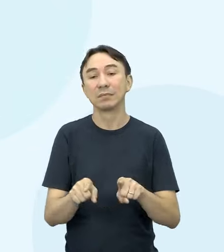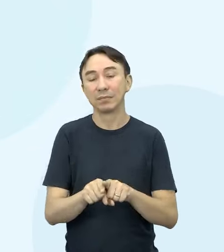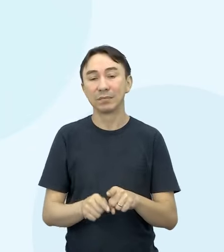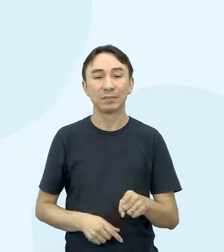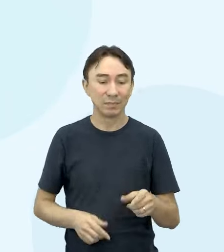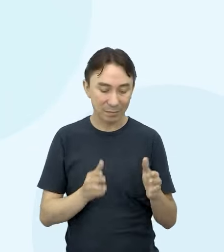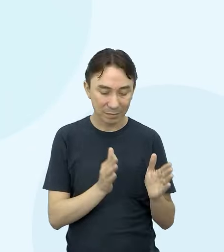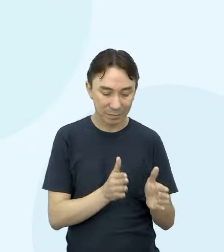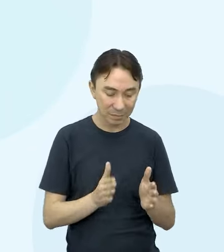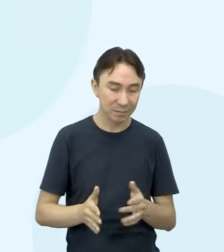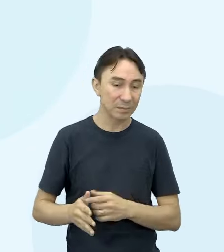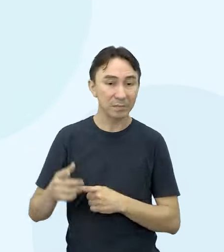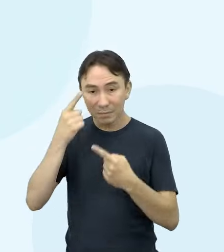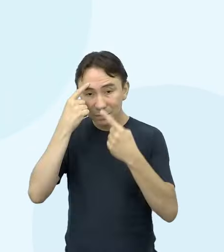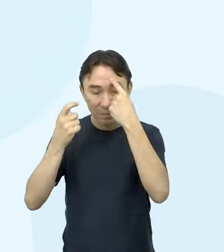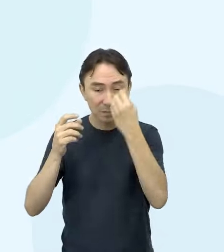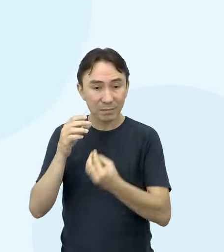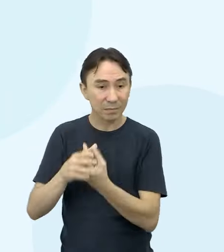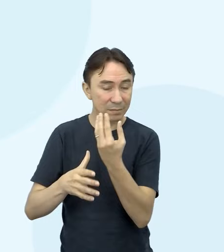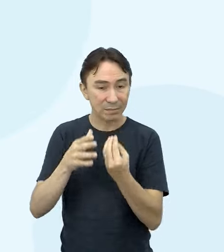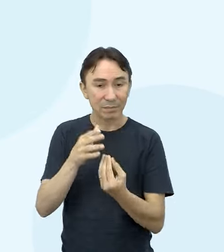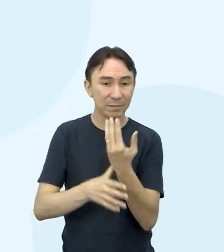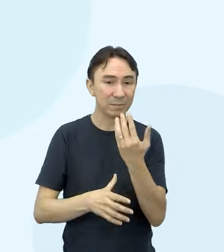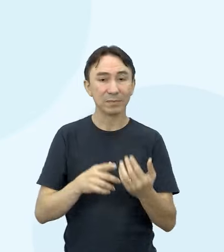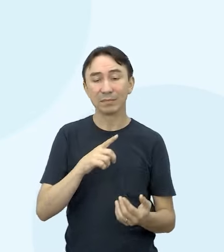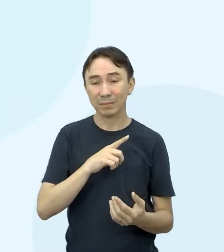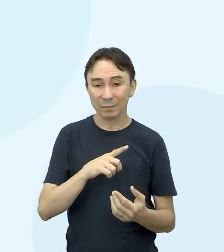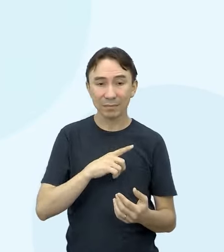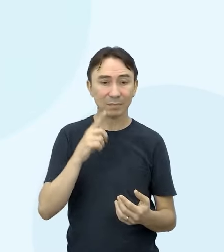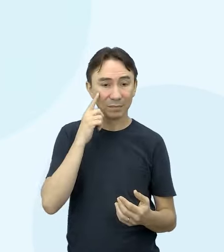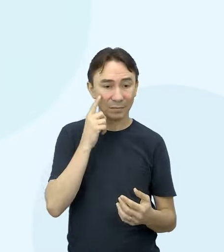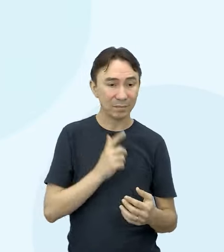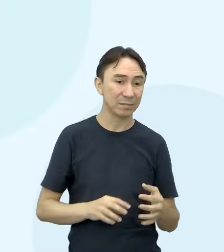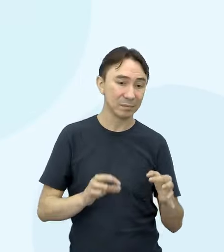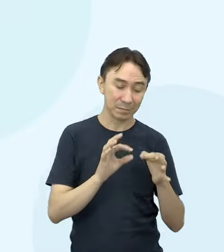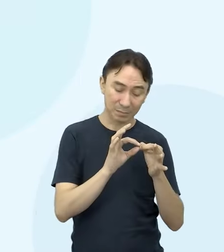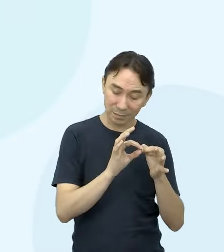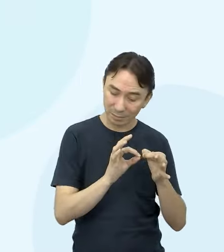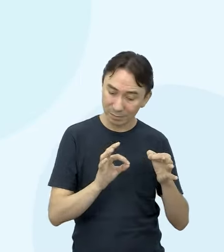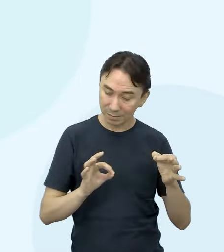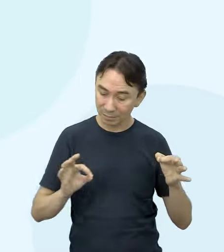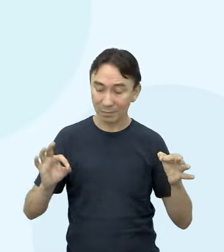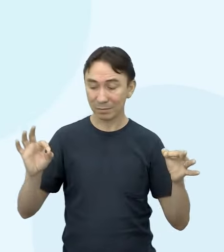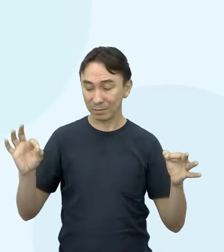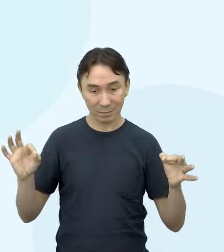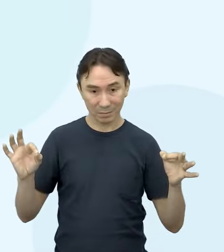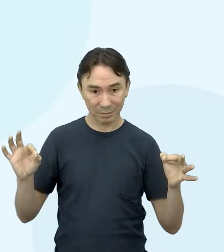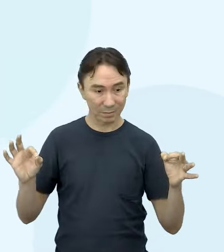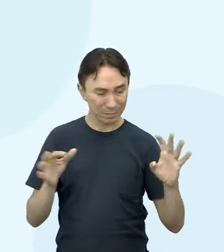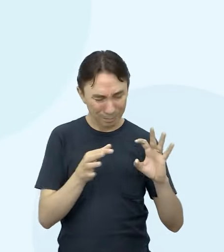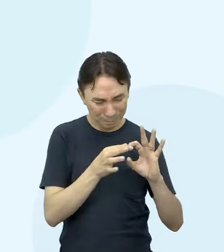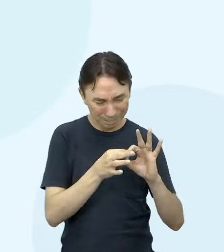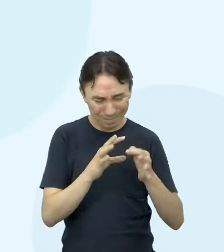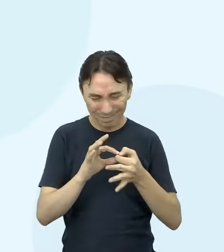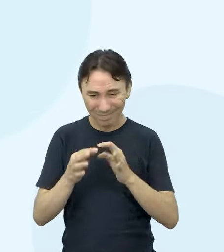né, em linha condutora que perpassam todas as atividades 1 da mesma